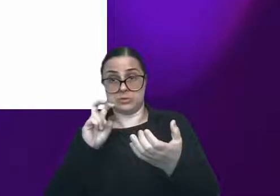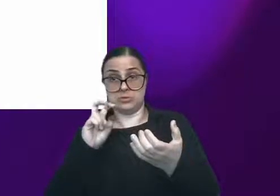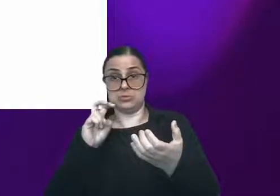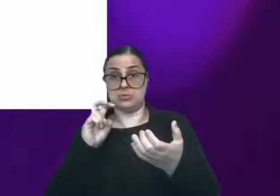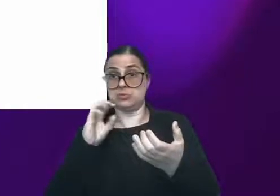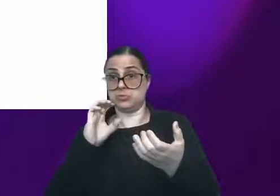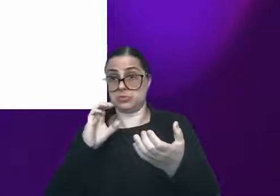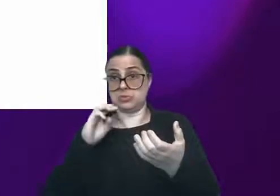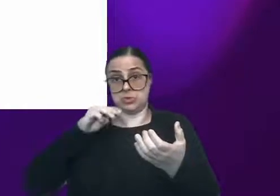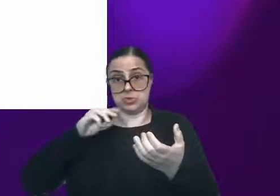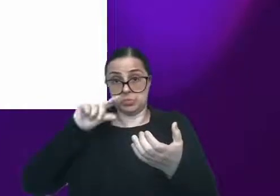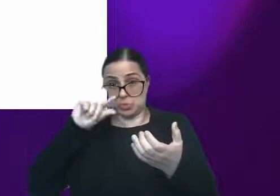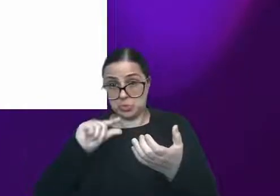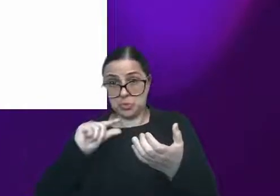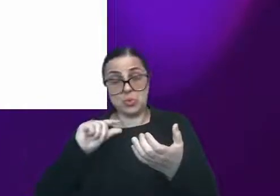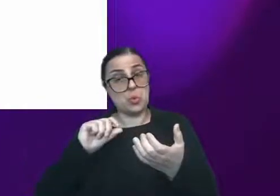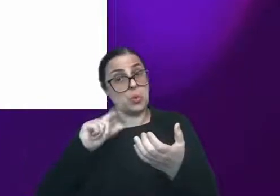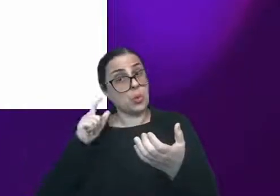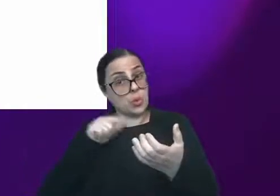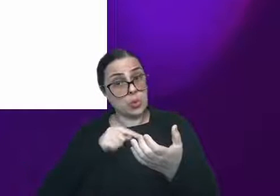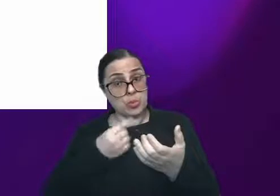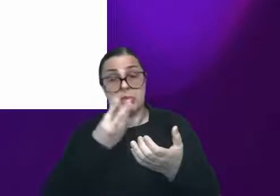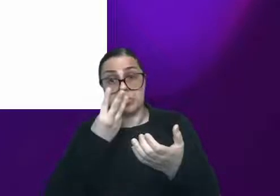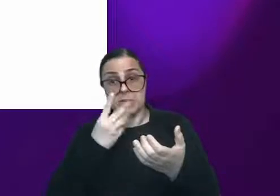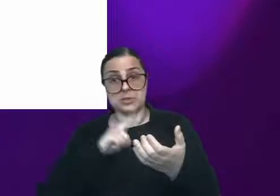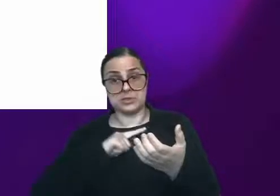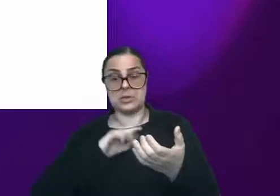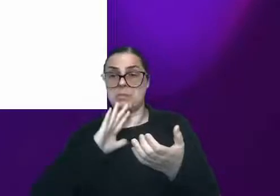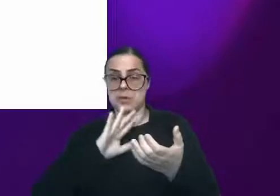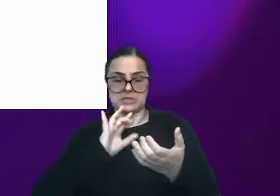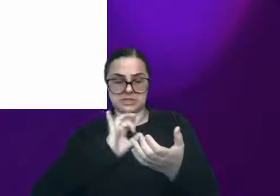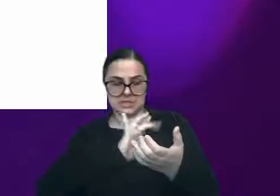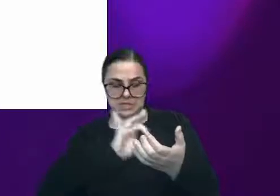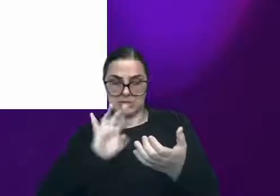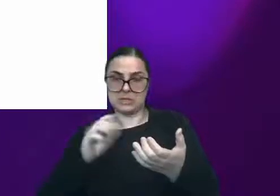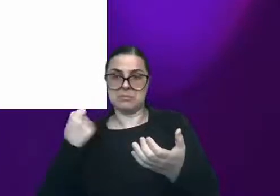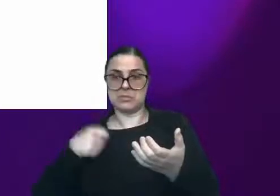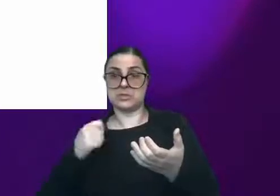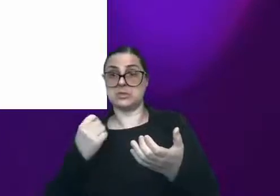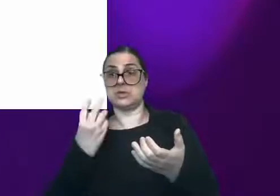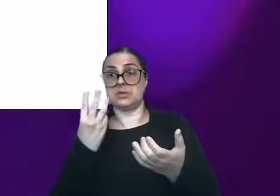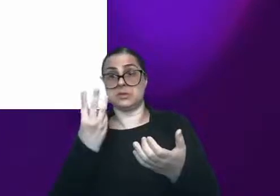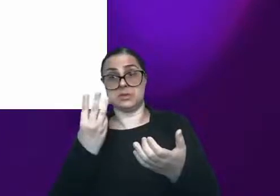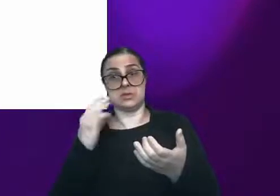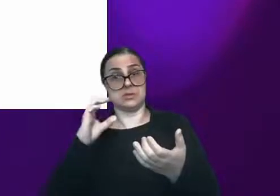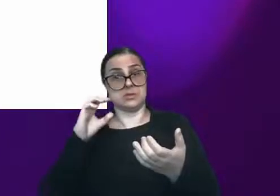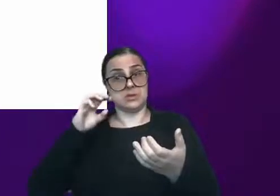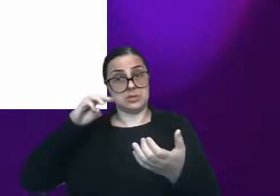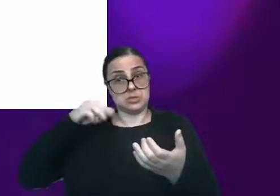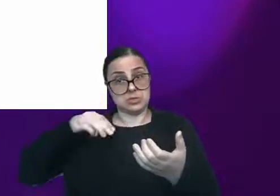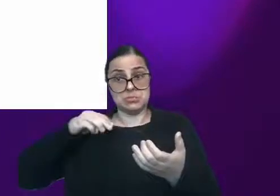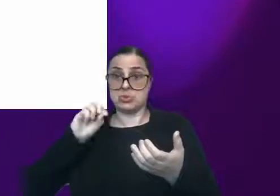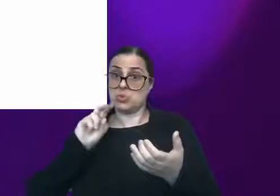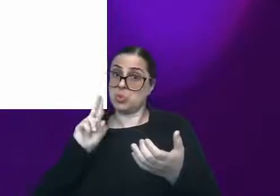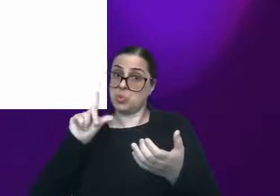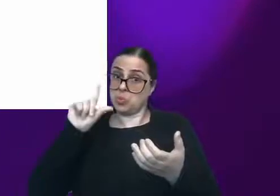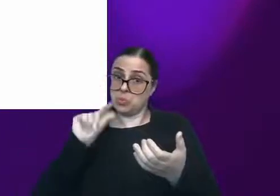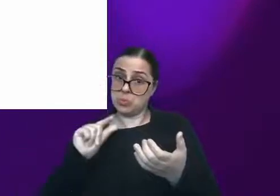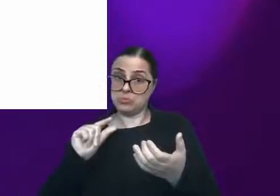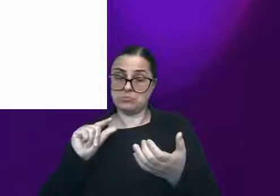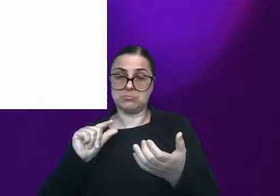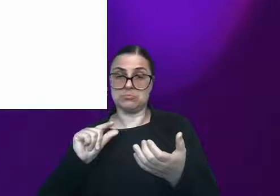e nós excluímos os nódulos menores de 2 centímetros. Nós não consideramos, por interpretar que uma